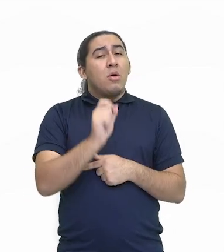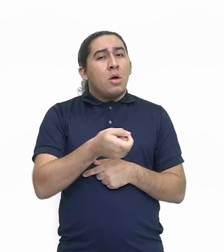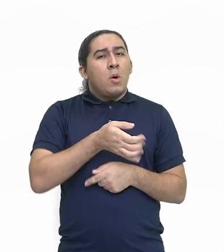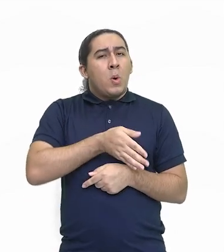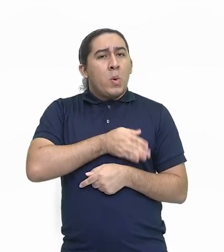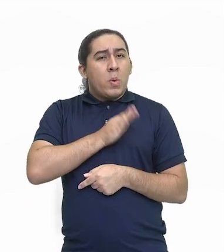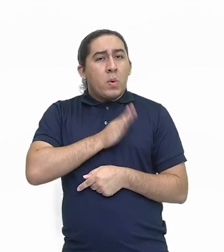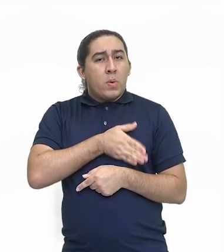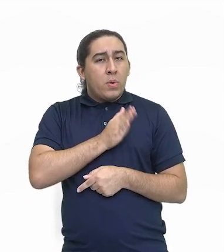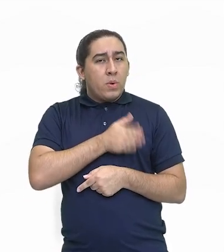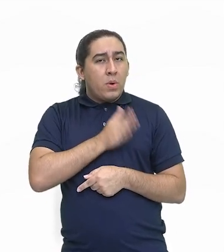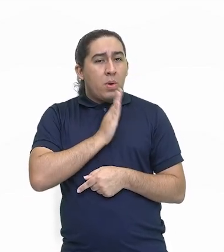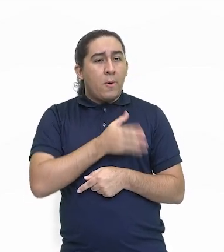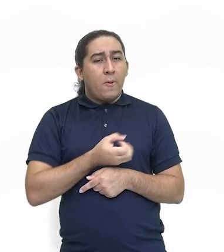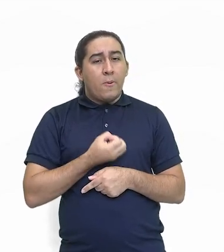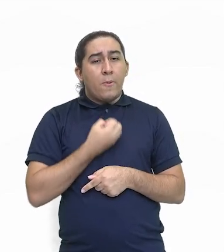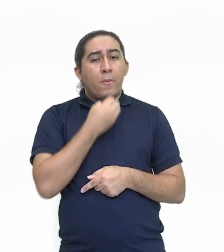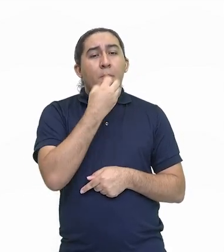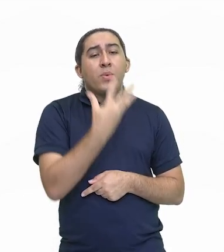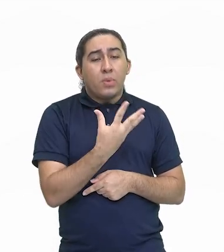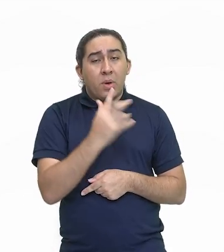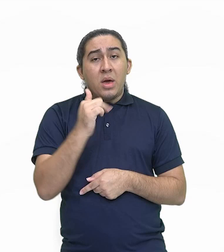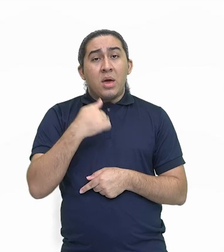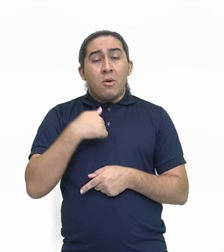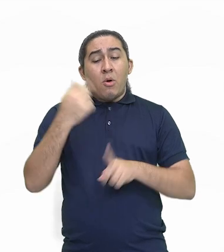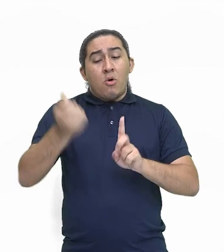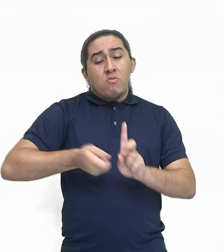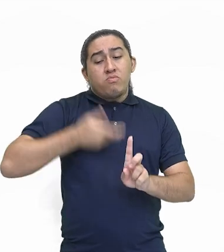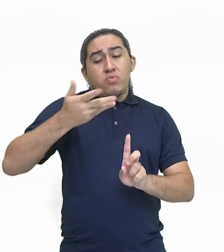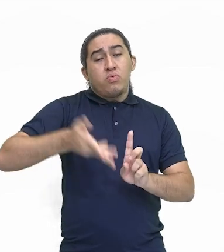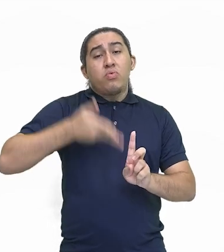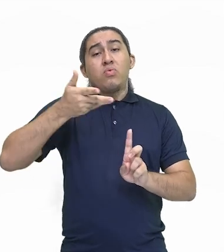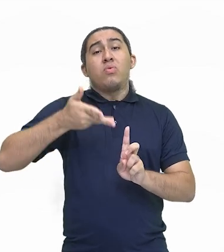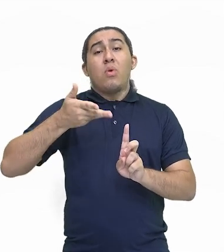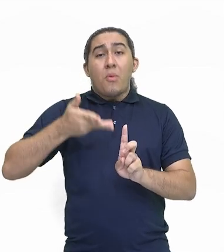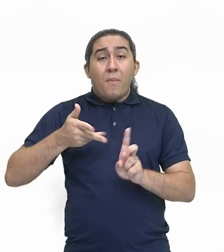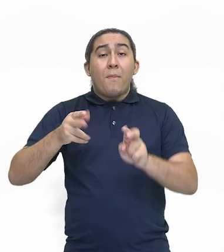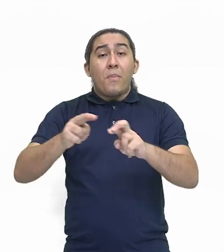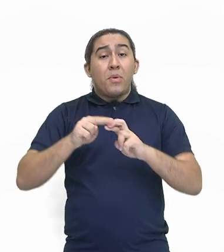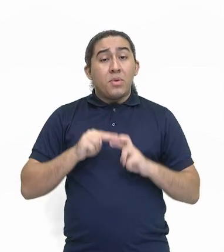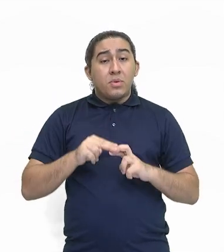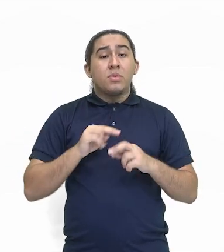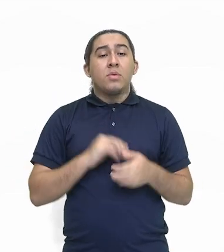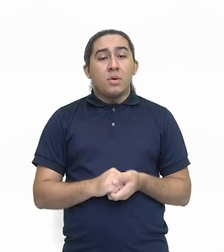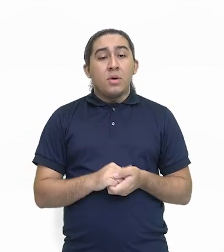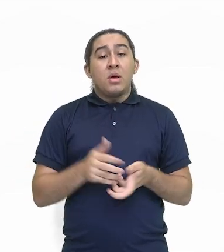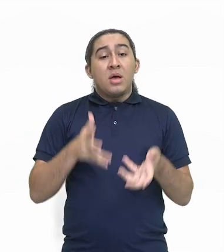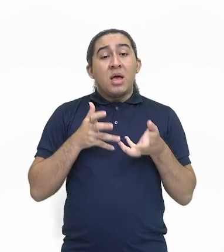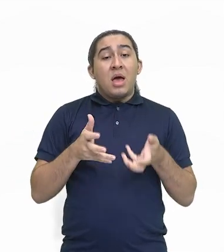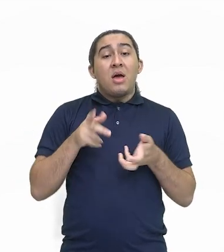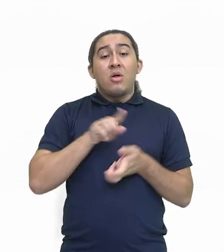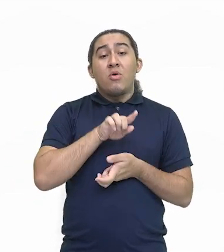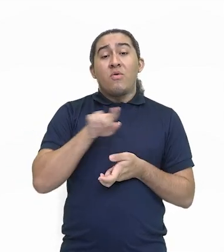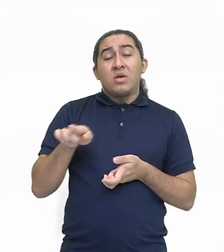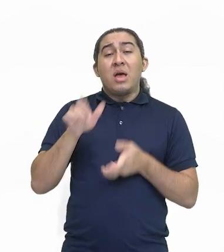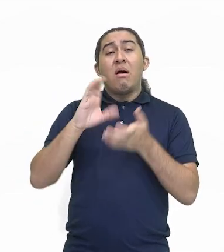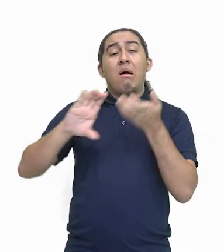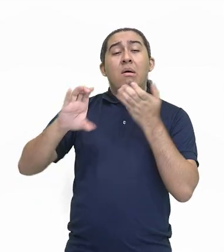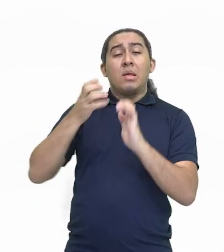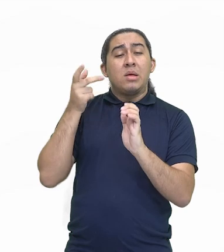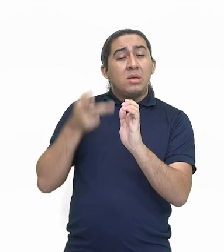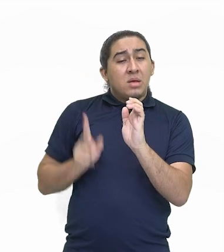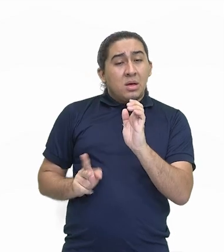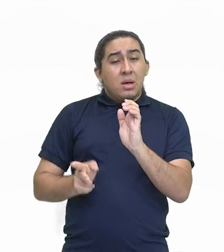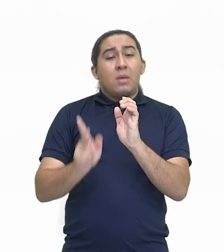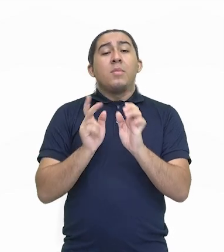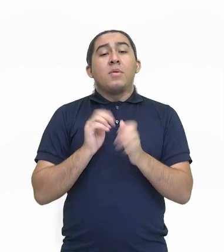bom coração, que eu vos louvo e por esta razão. Eu vos quero louvar